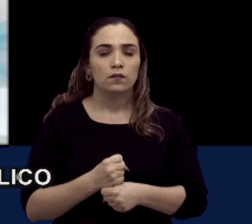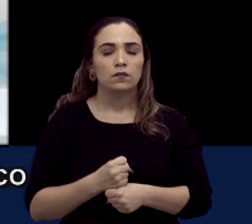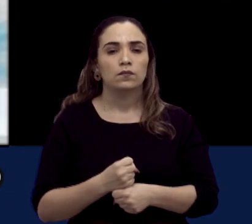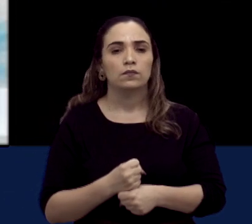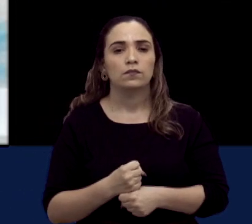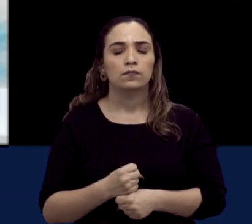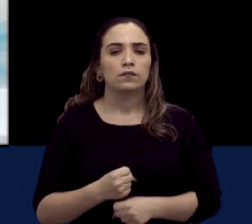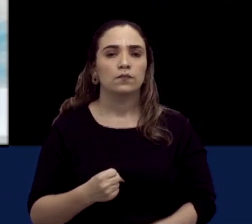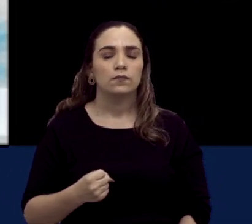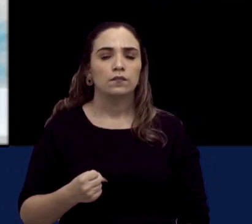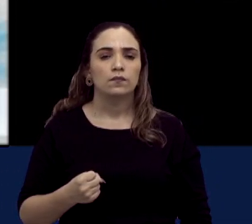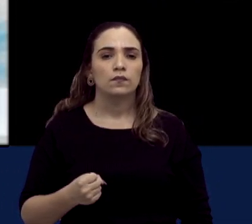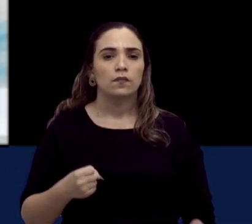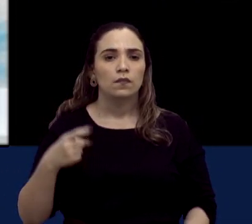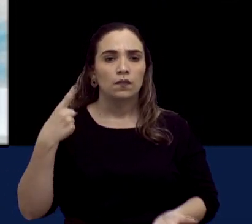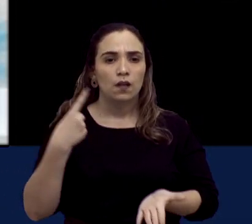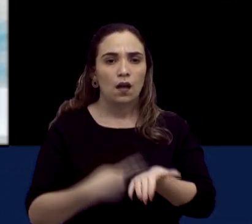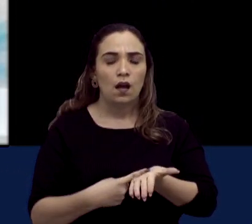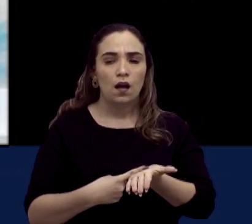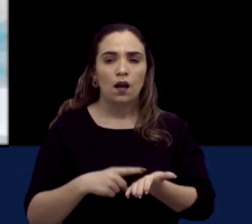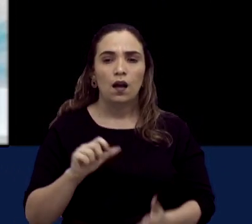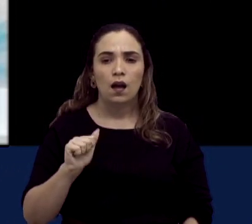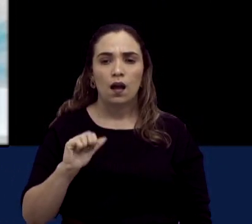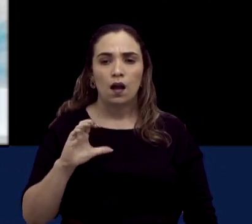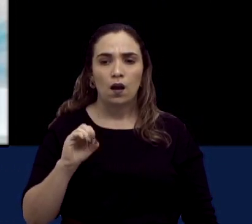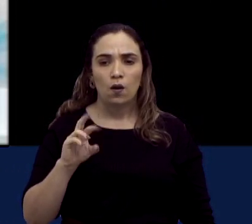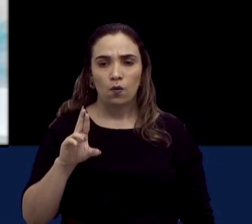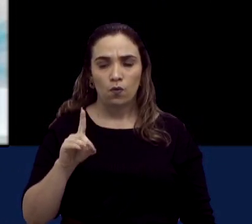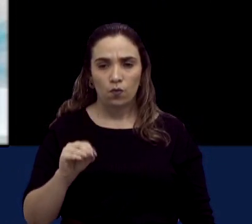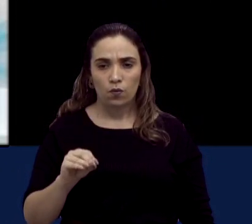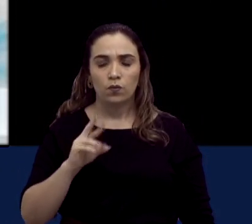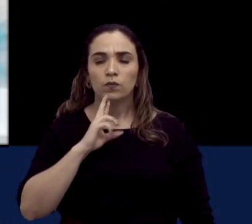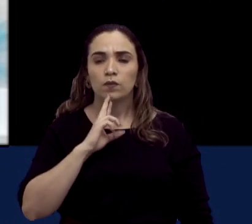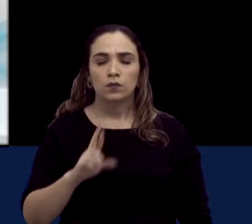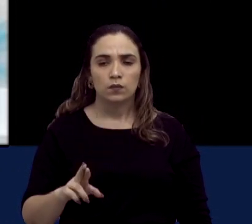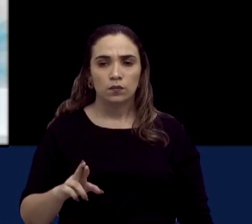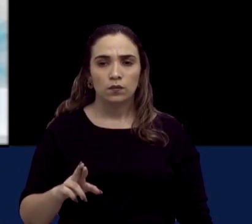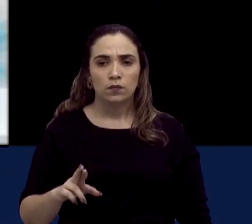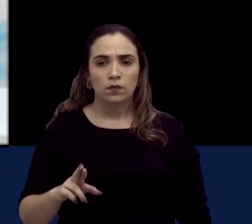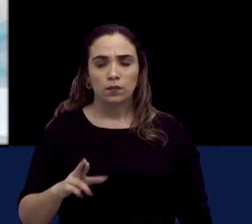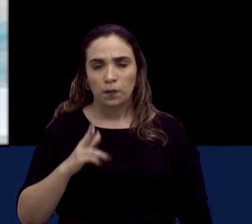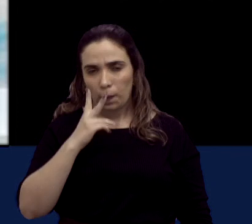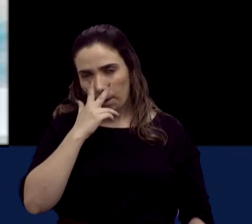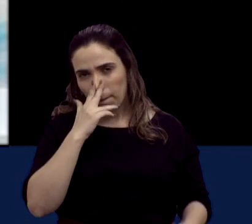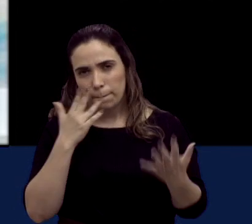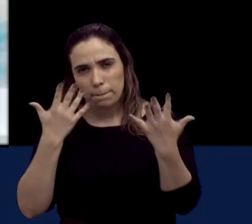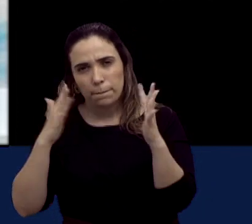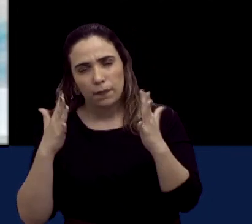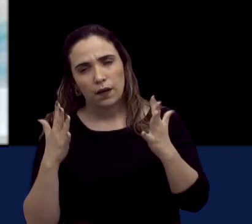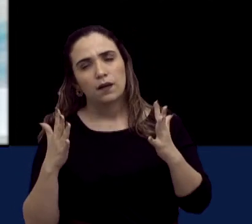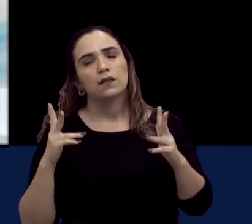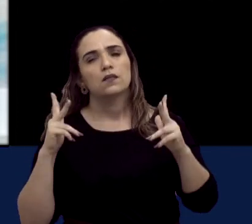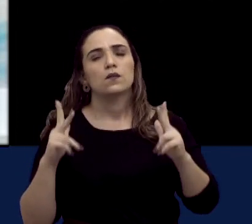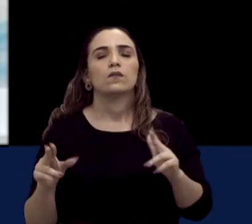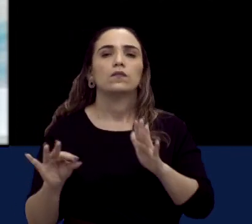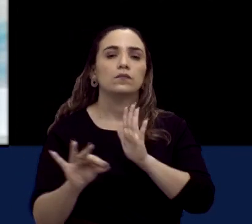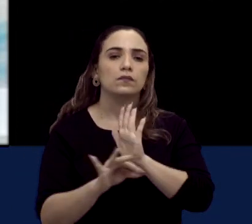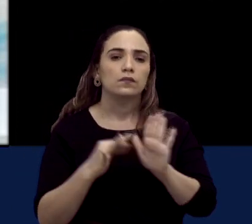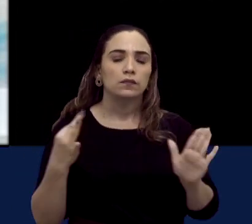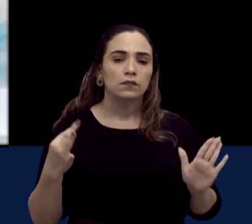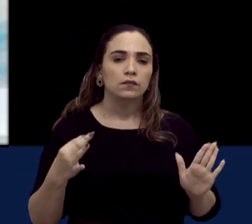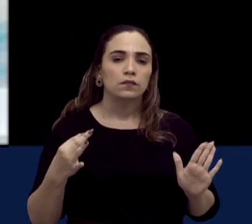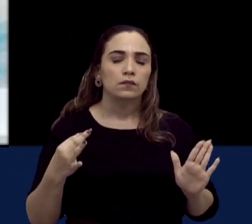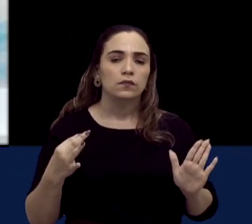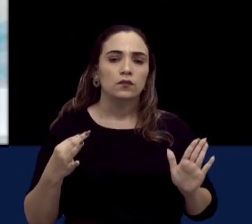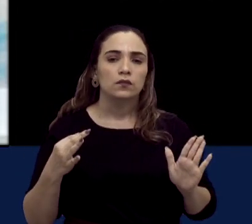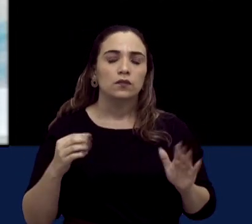se chama acordos de resultado, que é algo similar aos contratos de gestão, porém